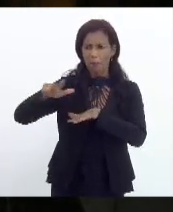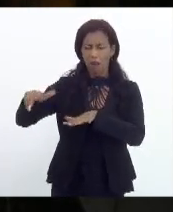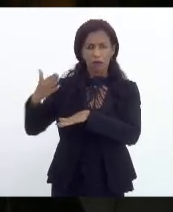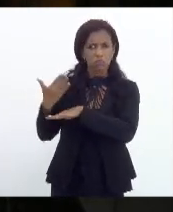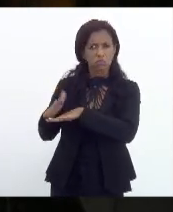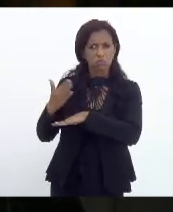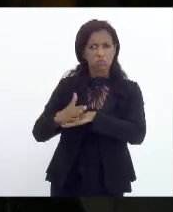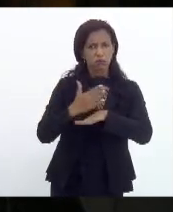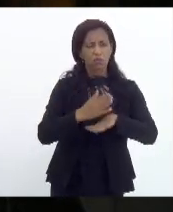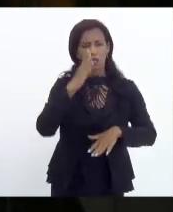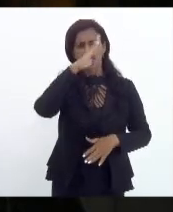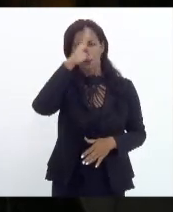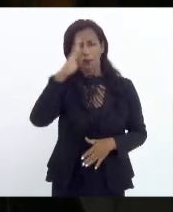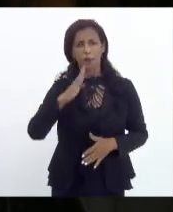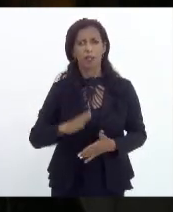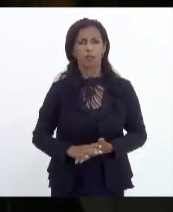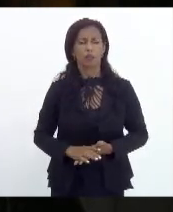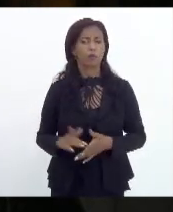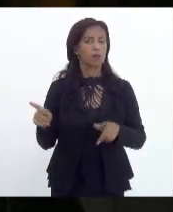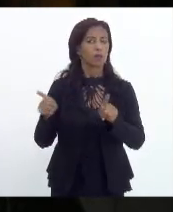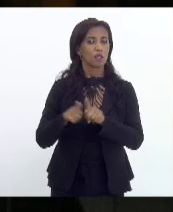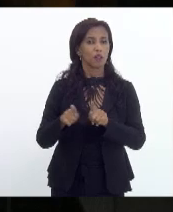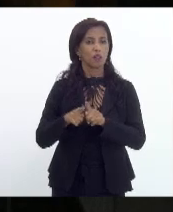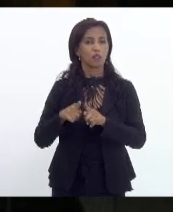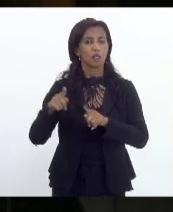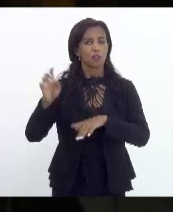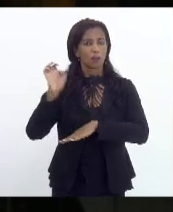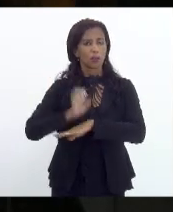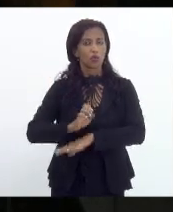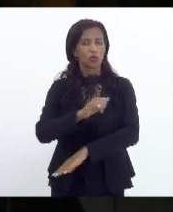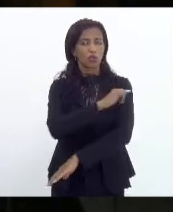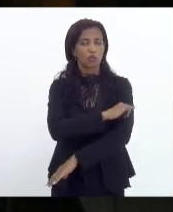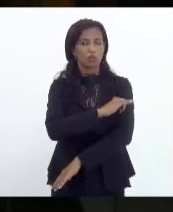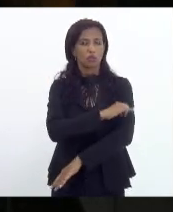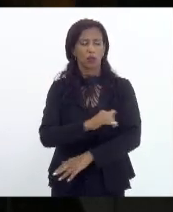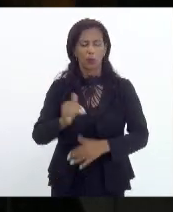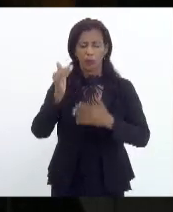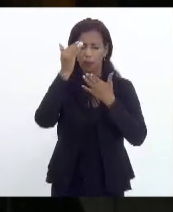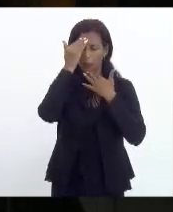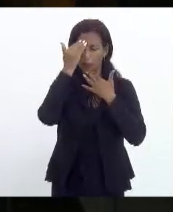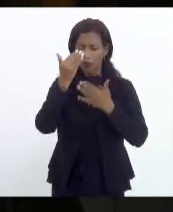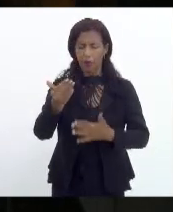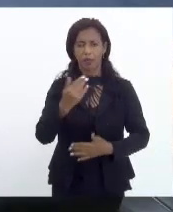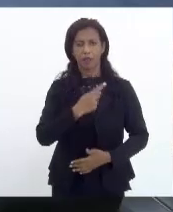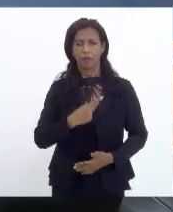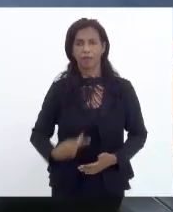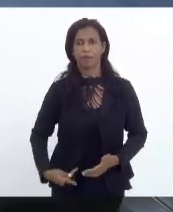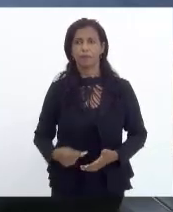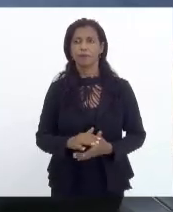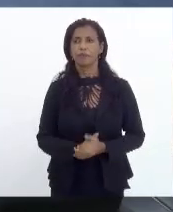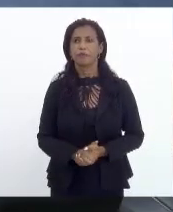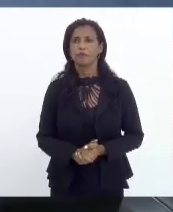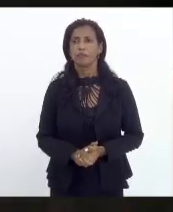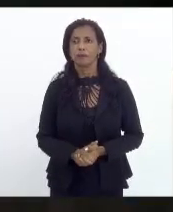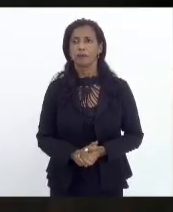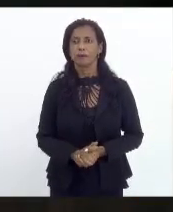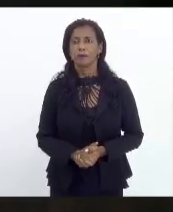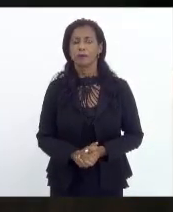praticadas no Brasil e também no nosso Estado do Rio de Janeiro obrigado senhora Presidente